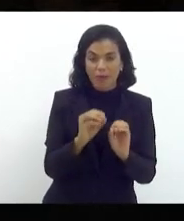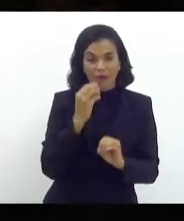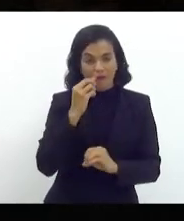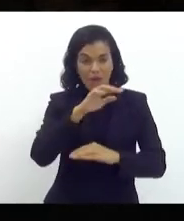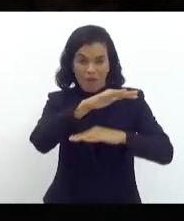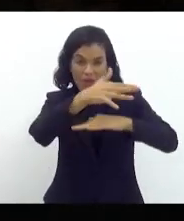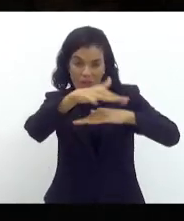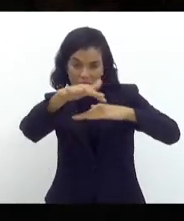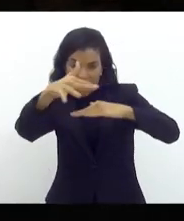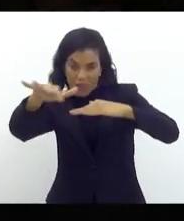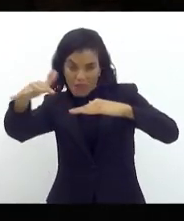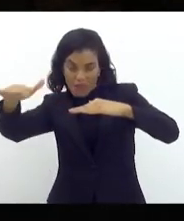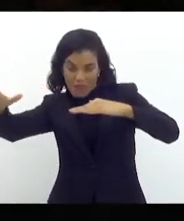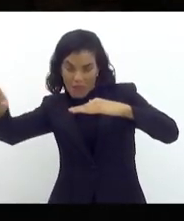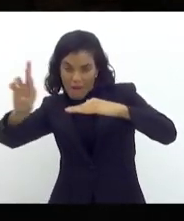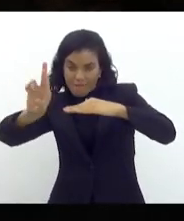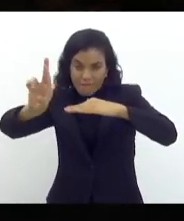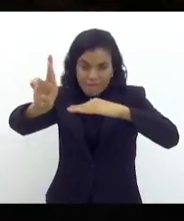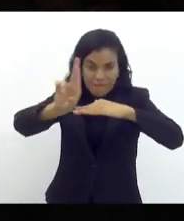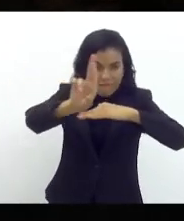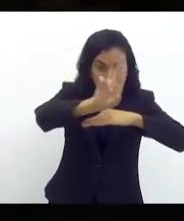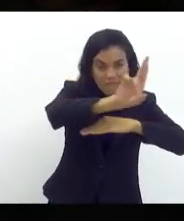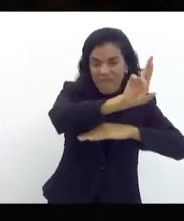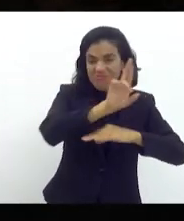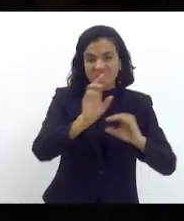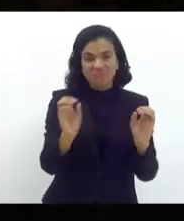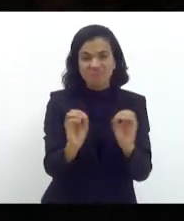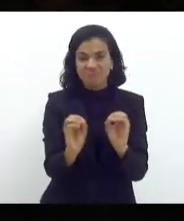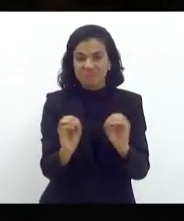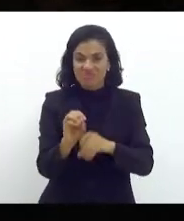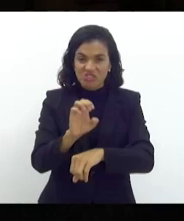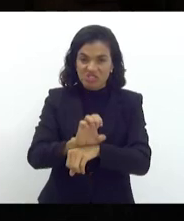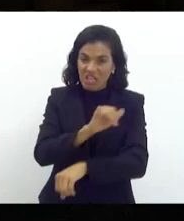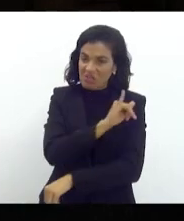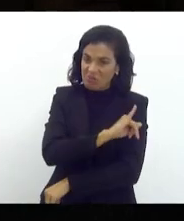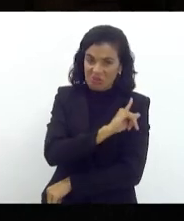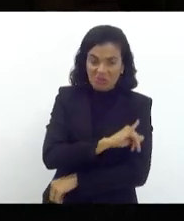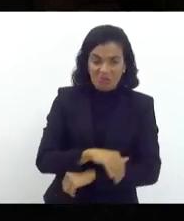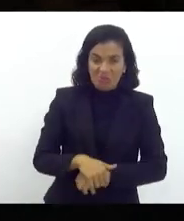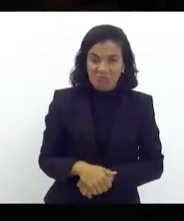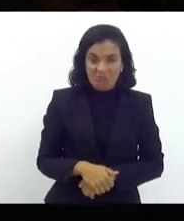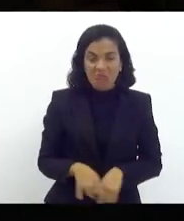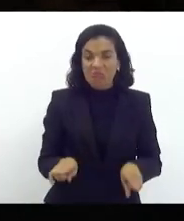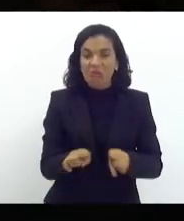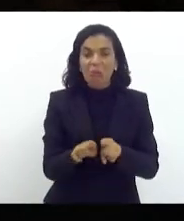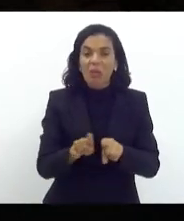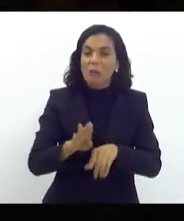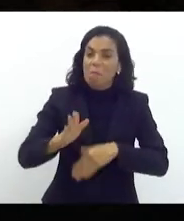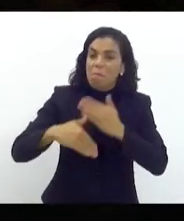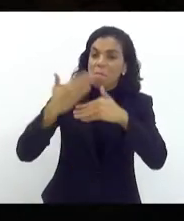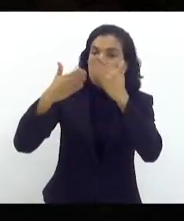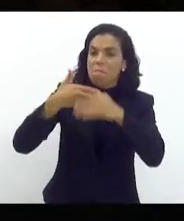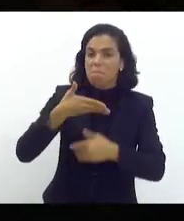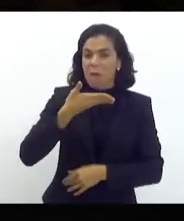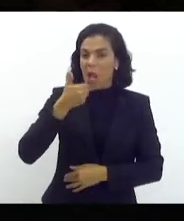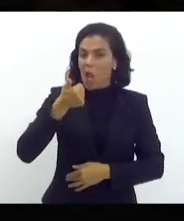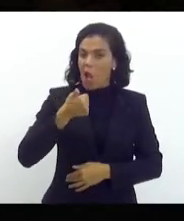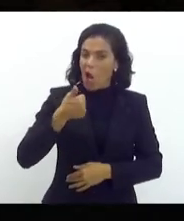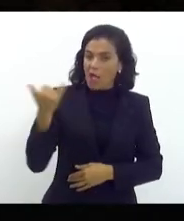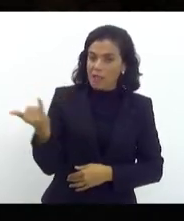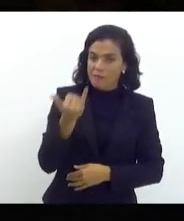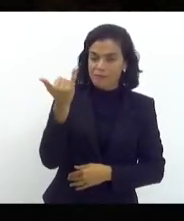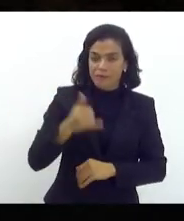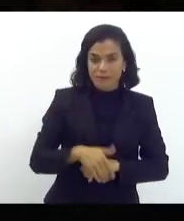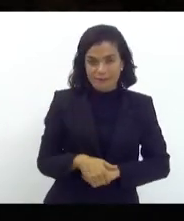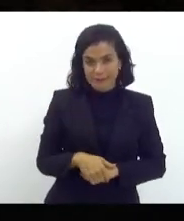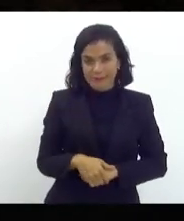Horizonte expectativa no estado do Rio de Janeiro de uma melhora significativa